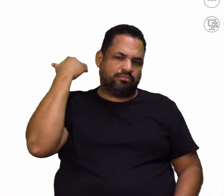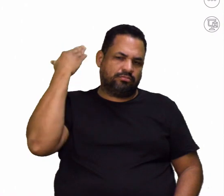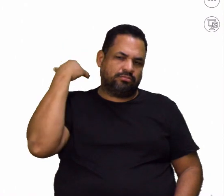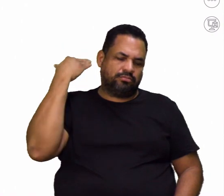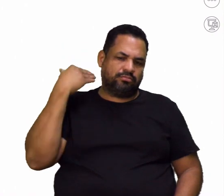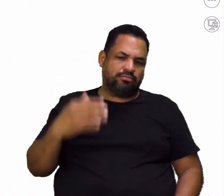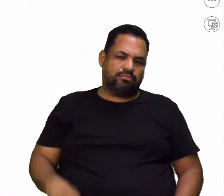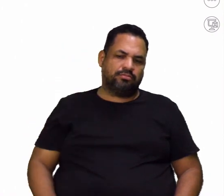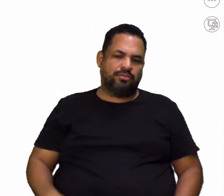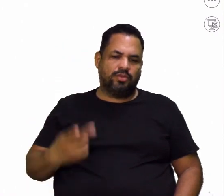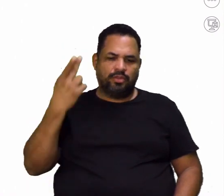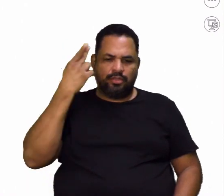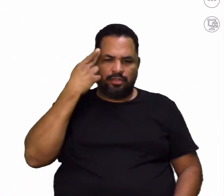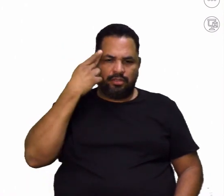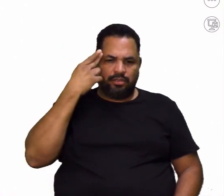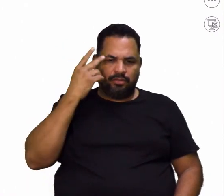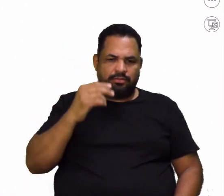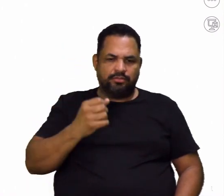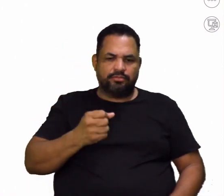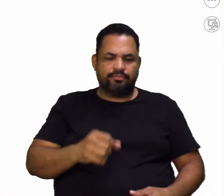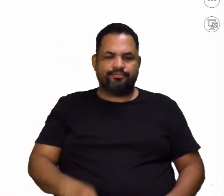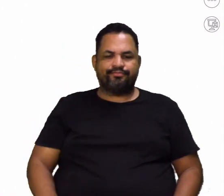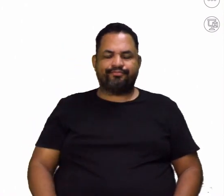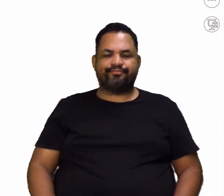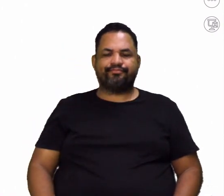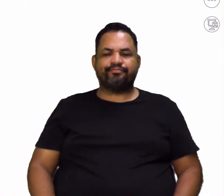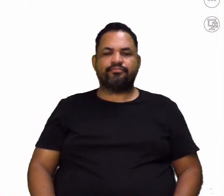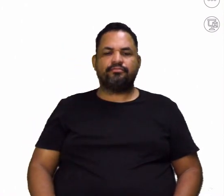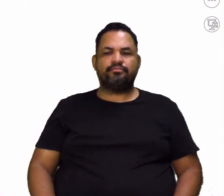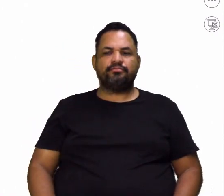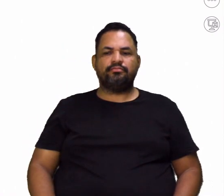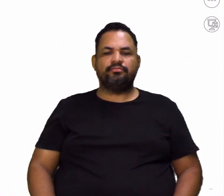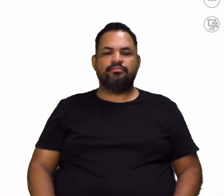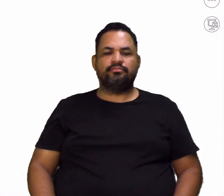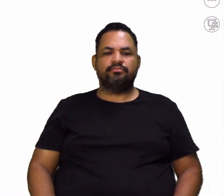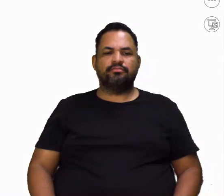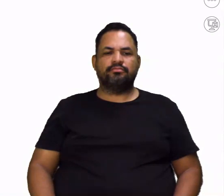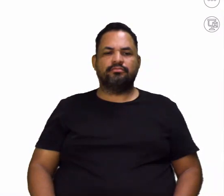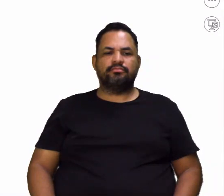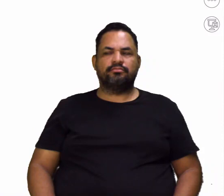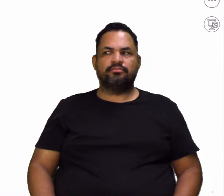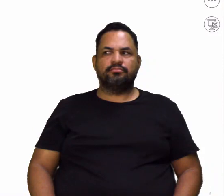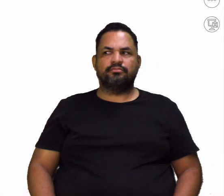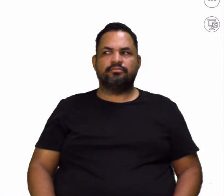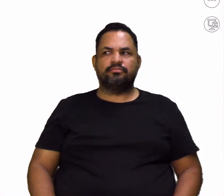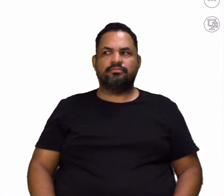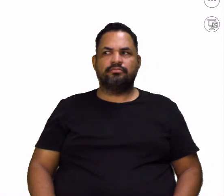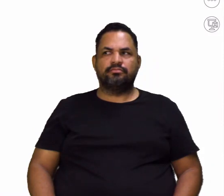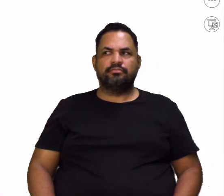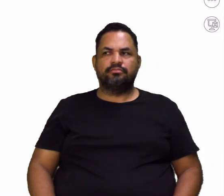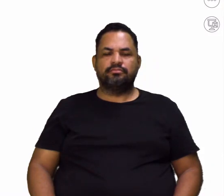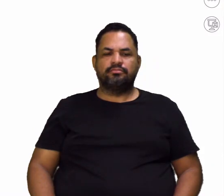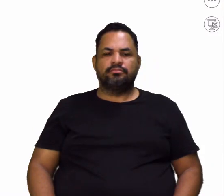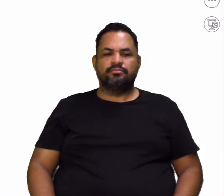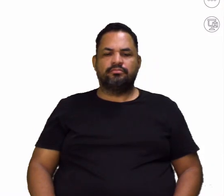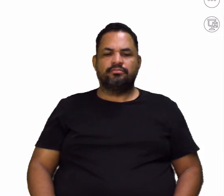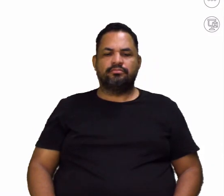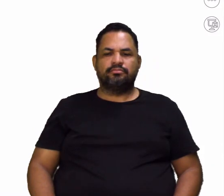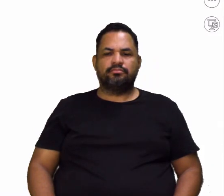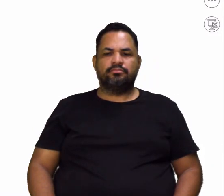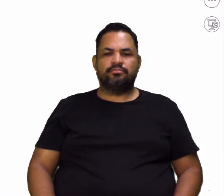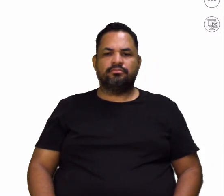naturalismo Beleza então aqui Começando aqui ó aqui